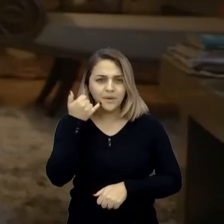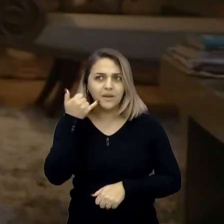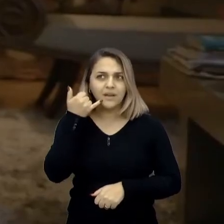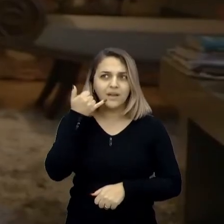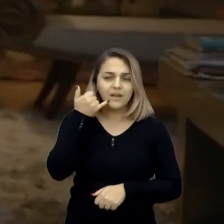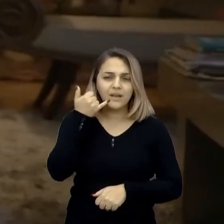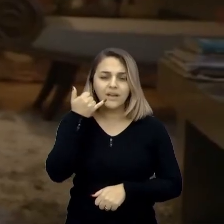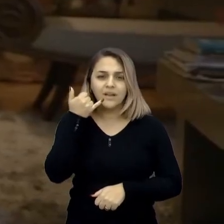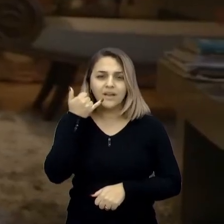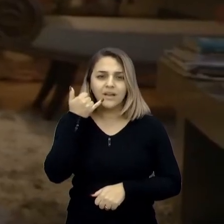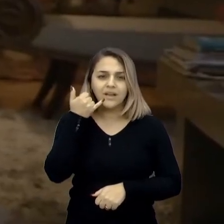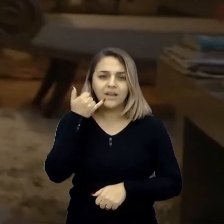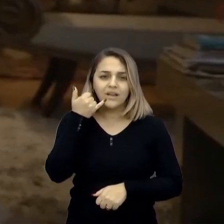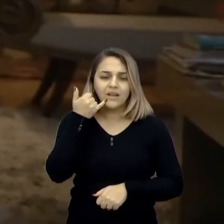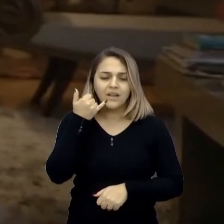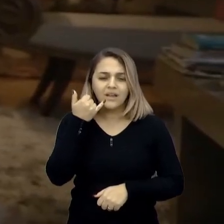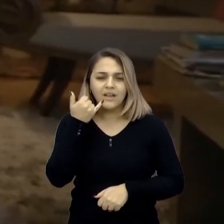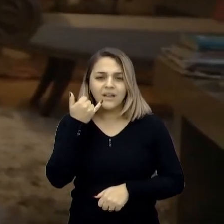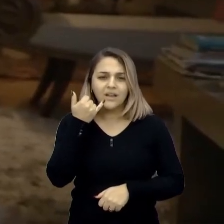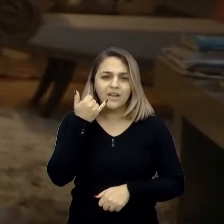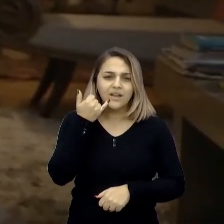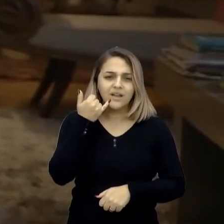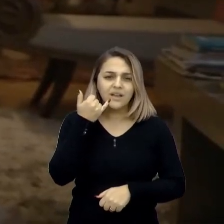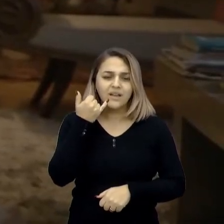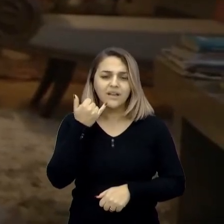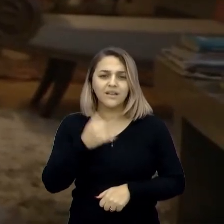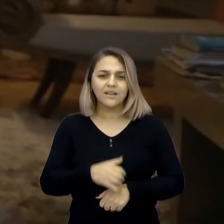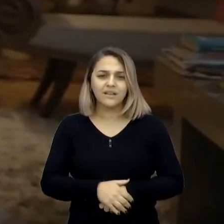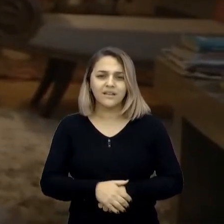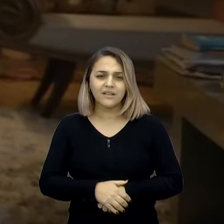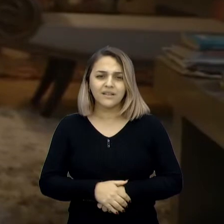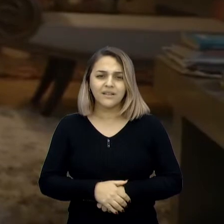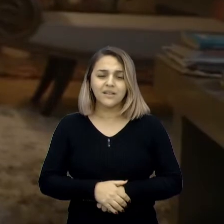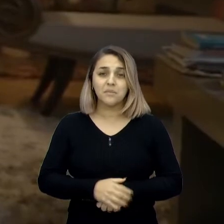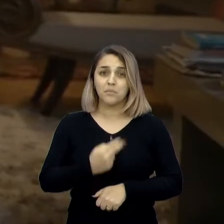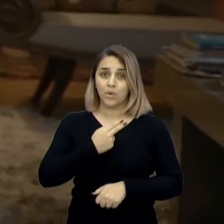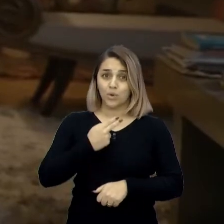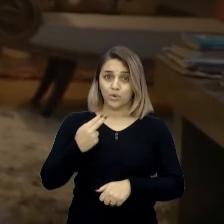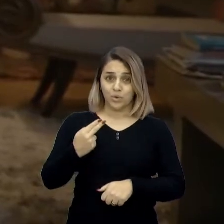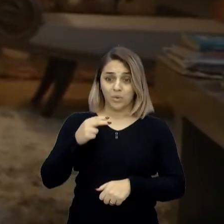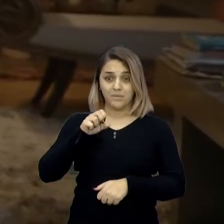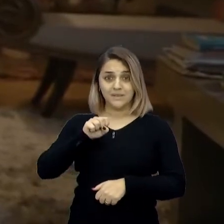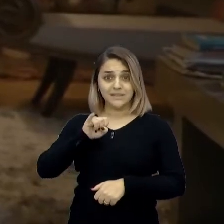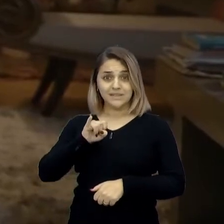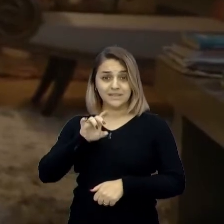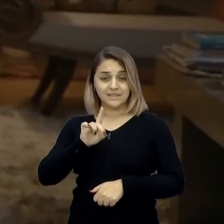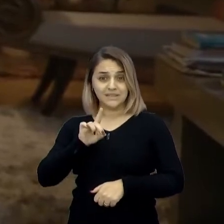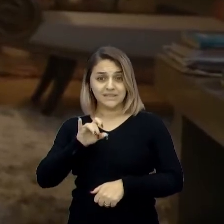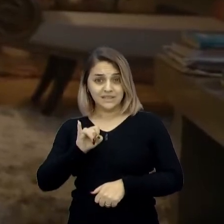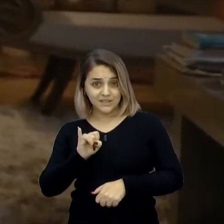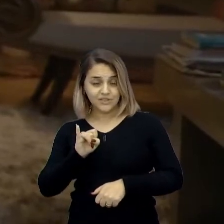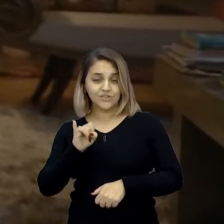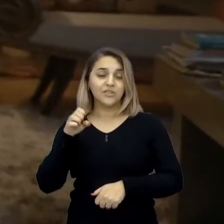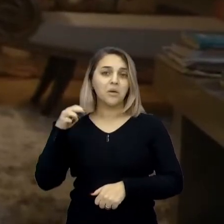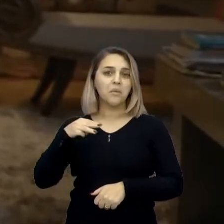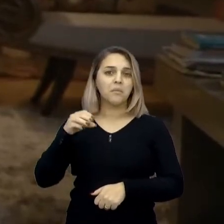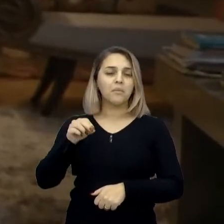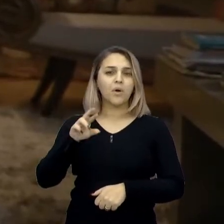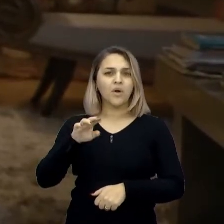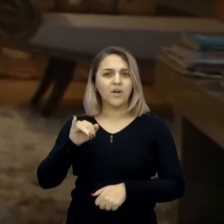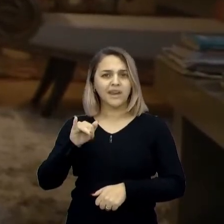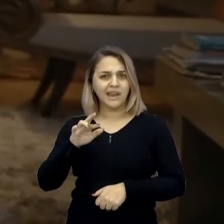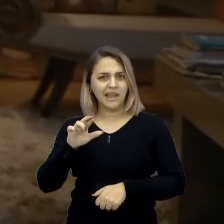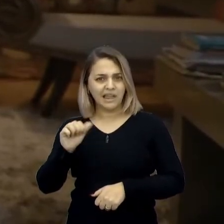alô, ô Siri, meu nome é Cid Moreira. Cid Moreira, você